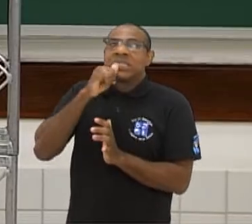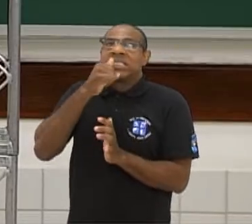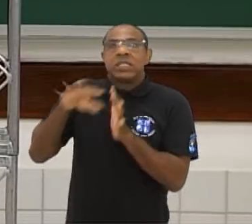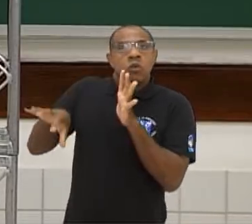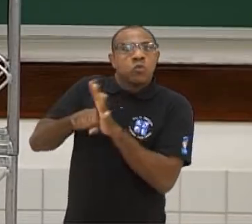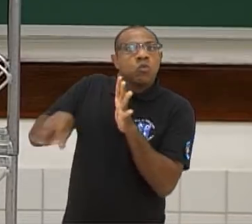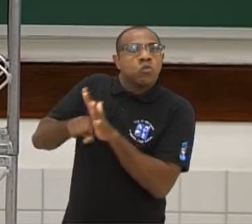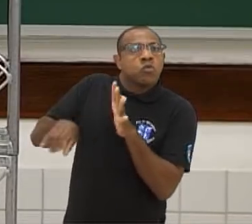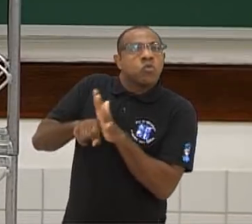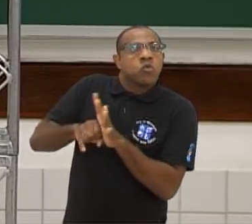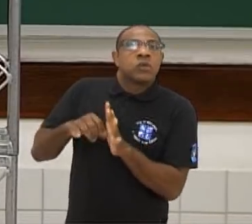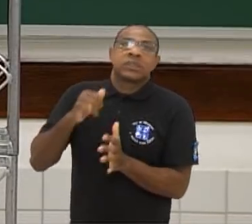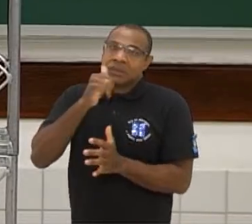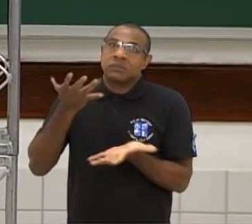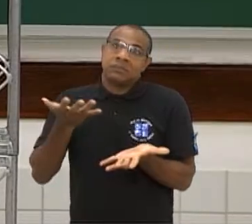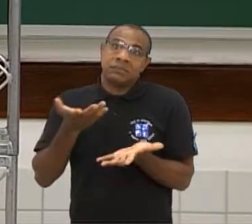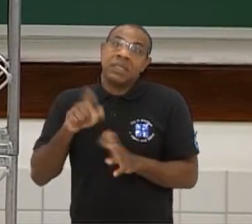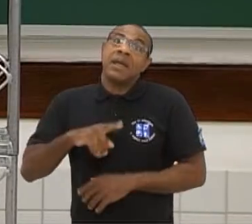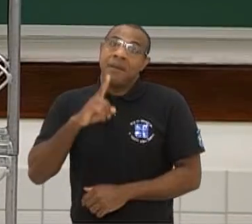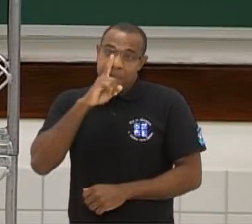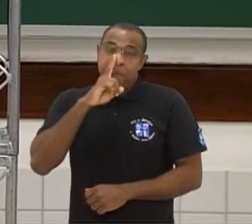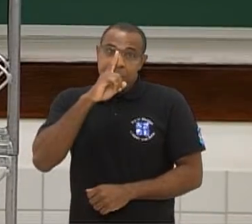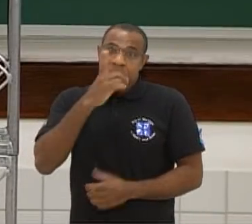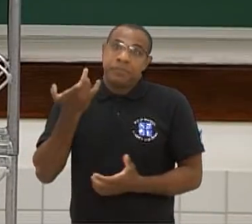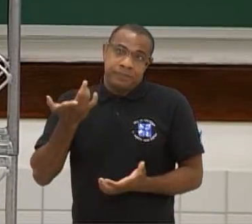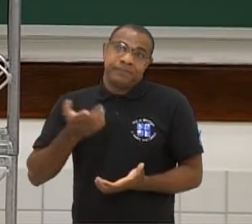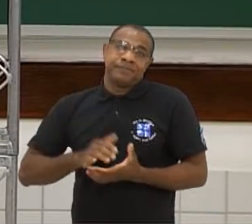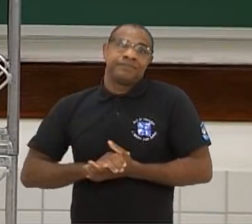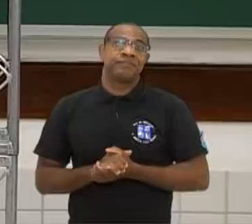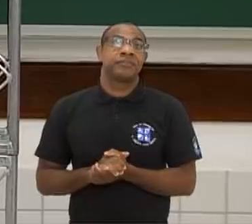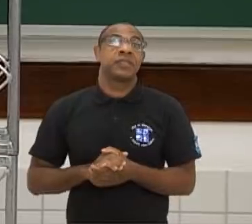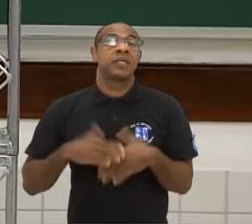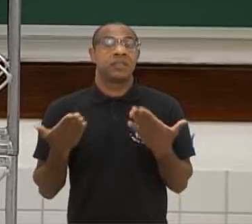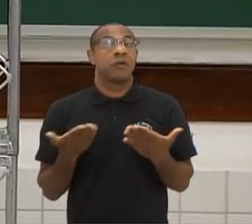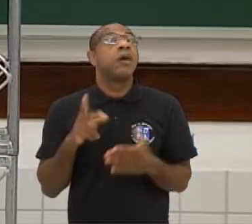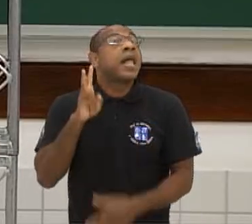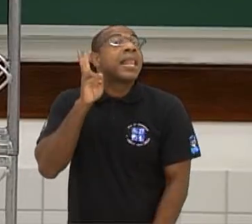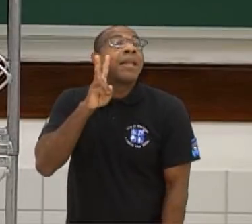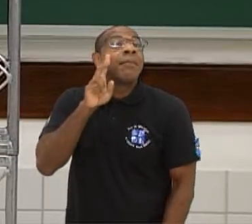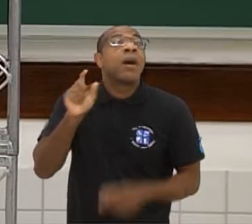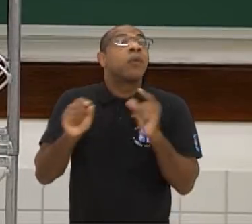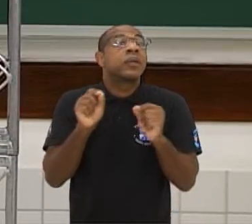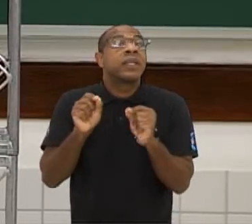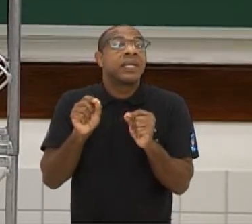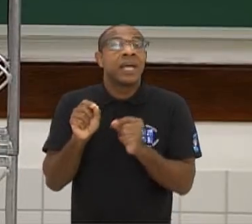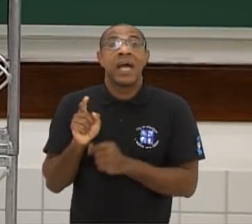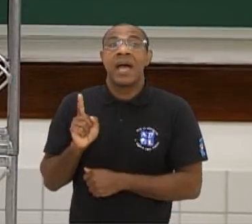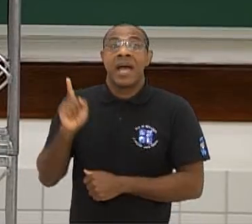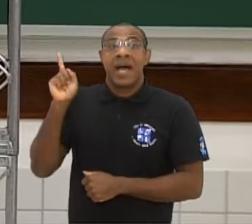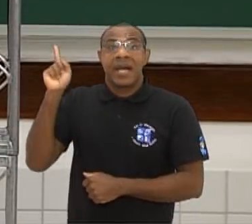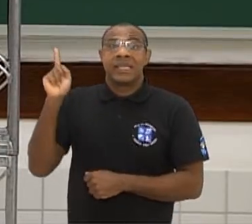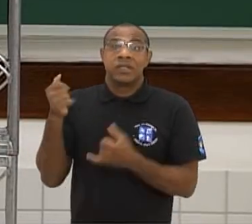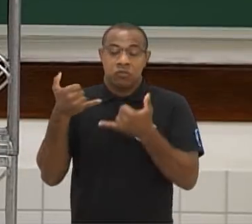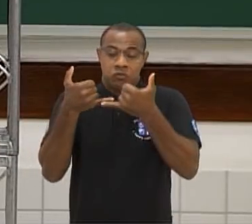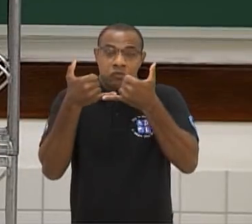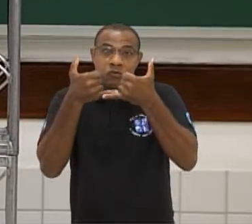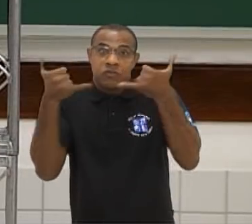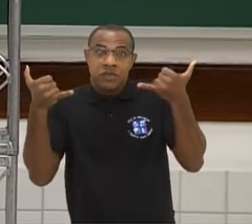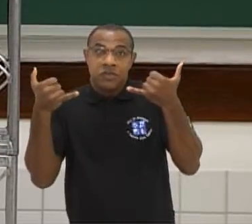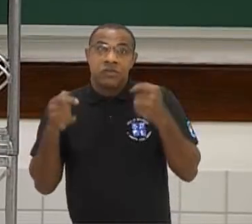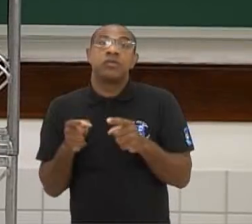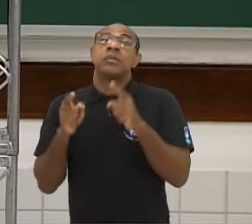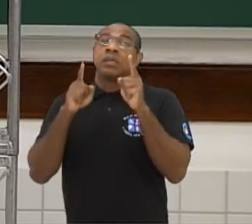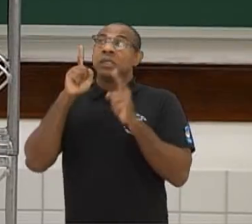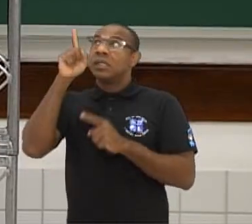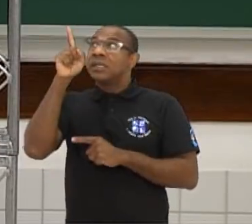isso é muito prejudicial para o circuito. Então, vale lembrar, tanto nesse caso aqui dos fios, quanto